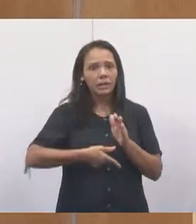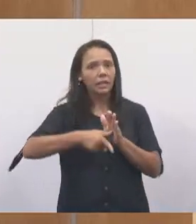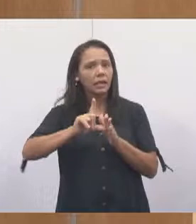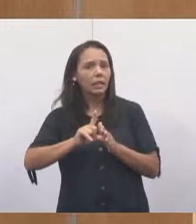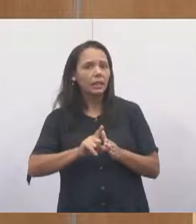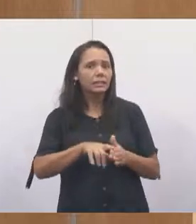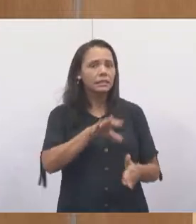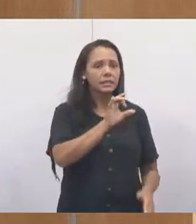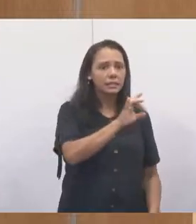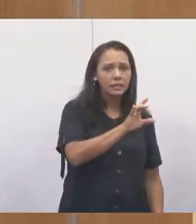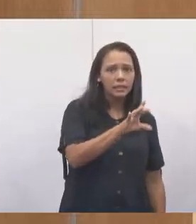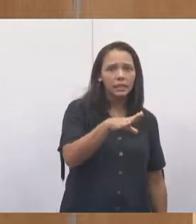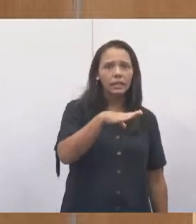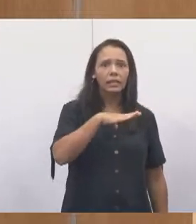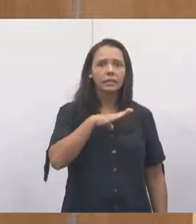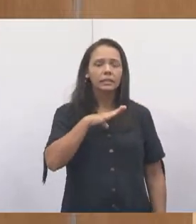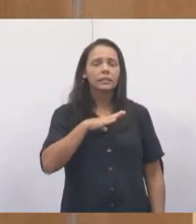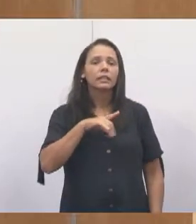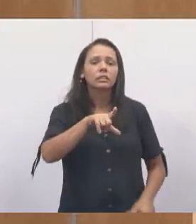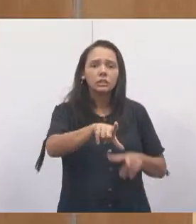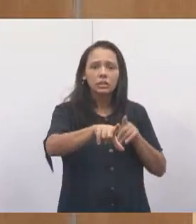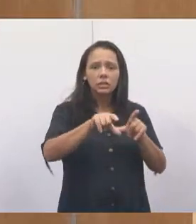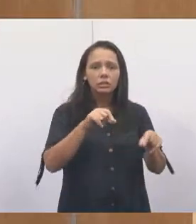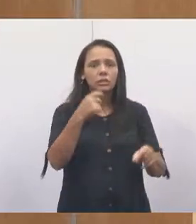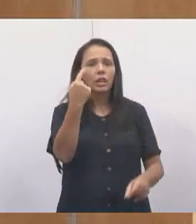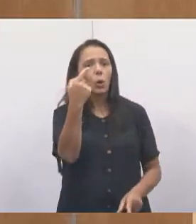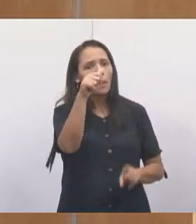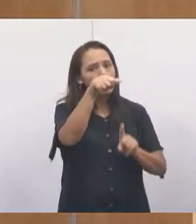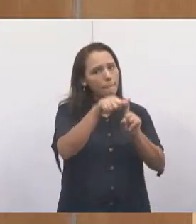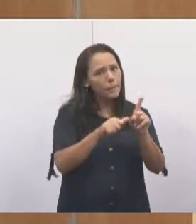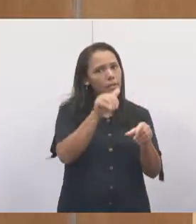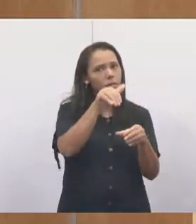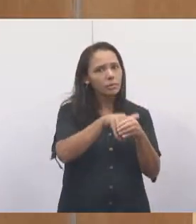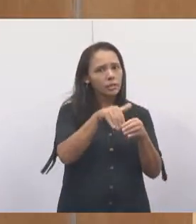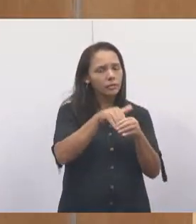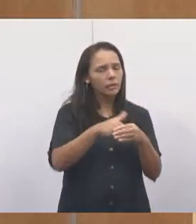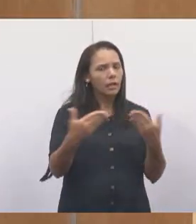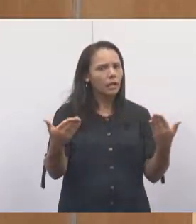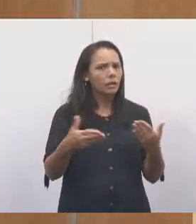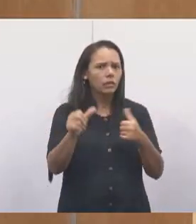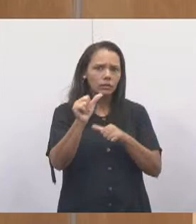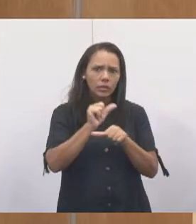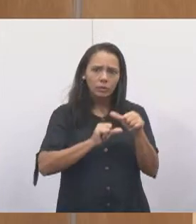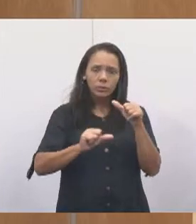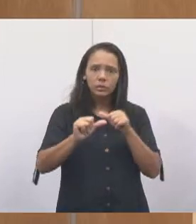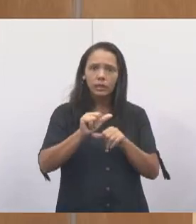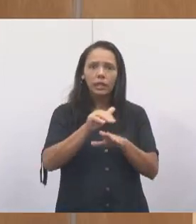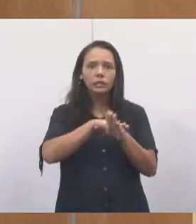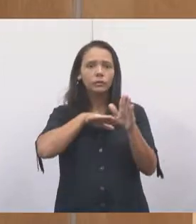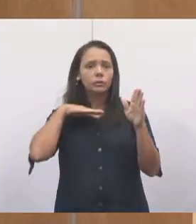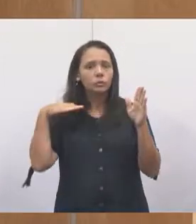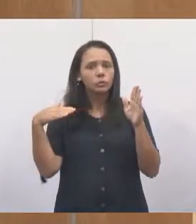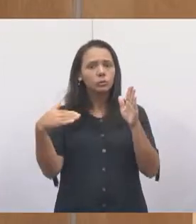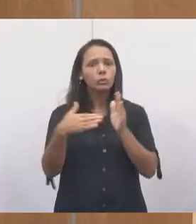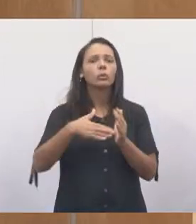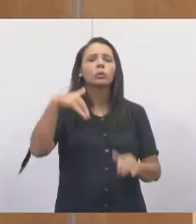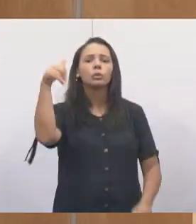não. Todo o país será uma única eleição, como é feita